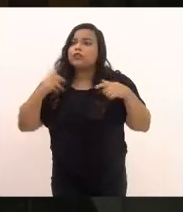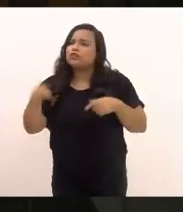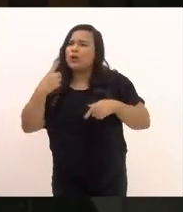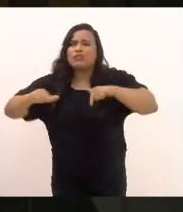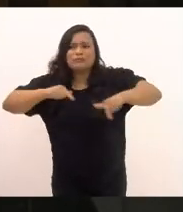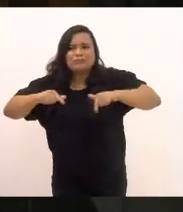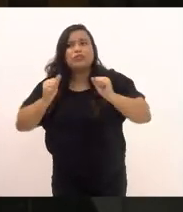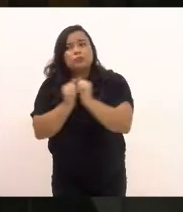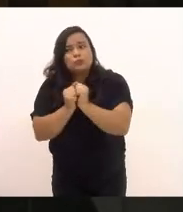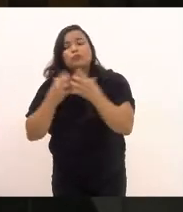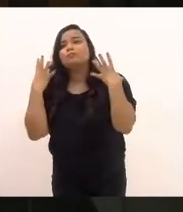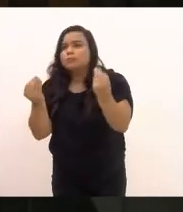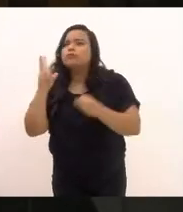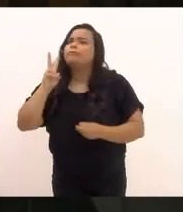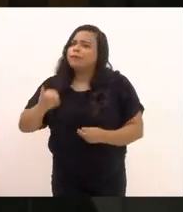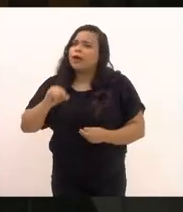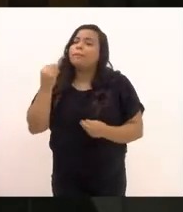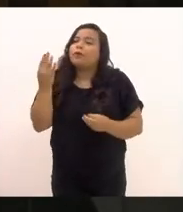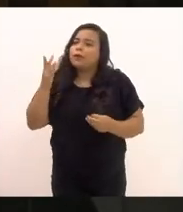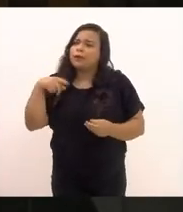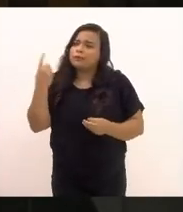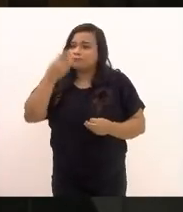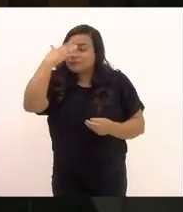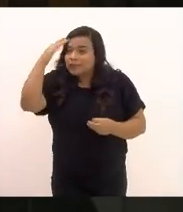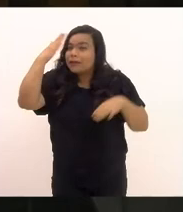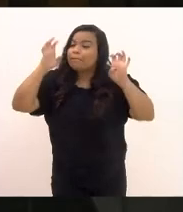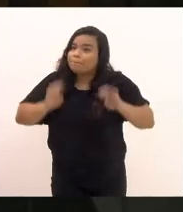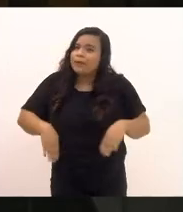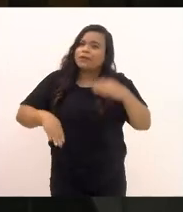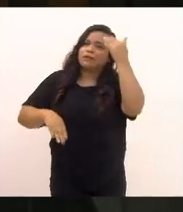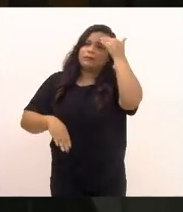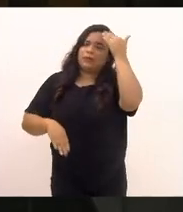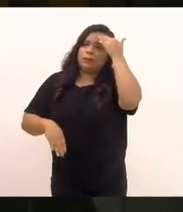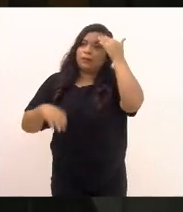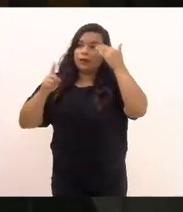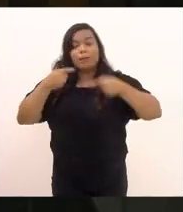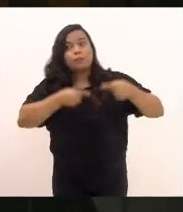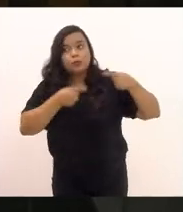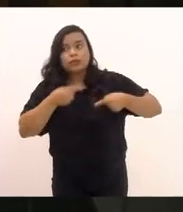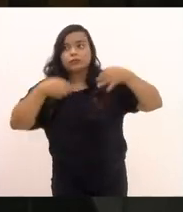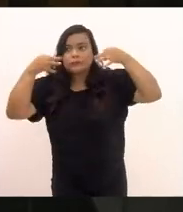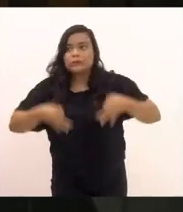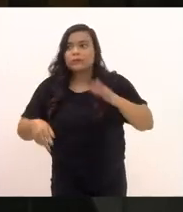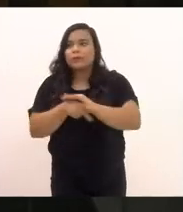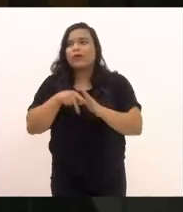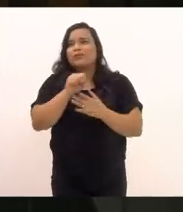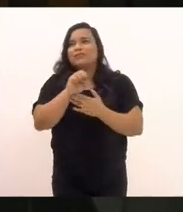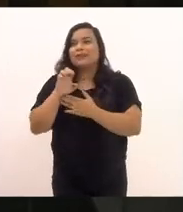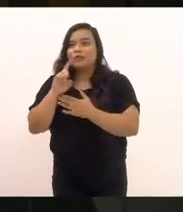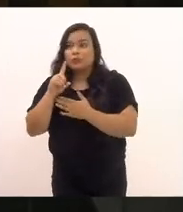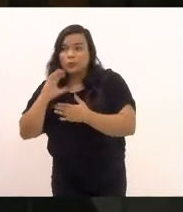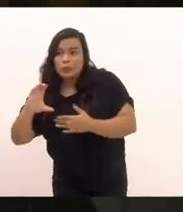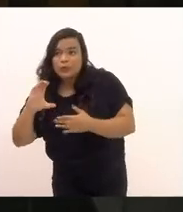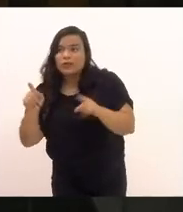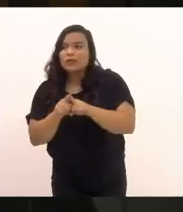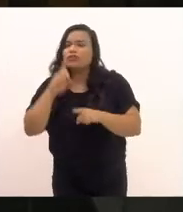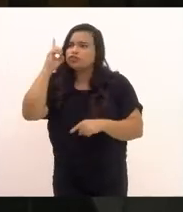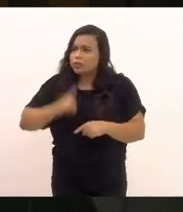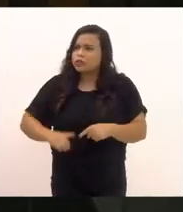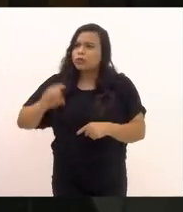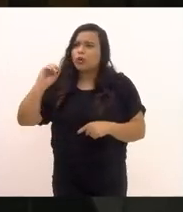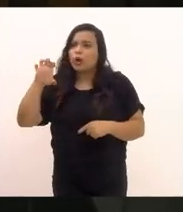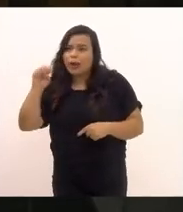muito para que esse entendimento se consolide como uma política efetiva da SEDUC, e os diretores, OEs